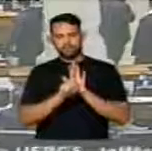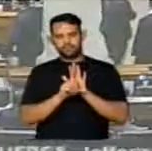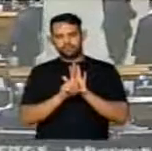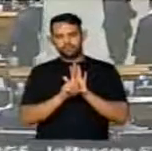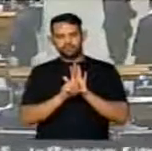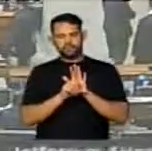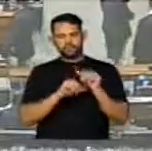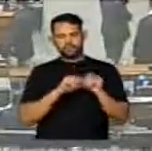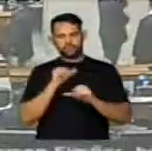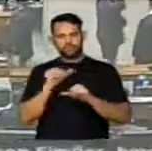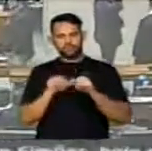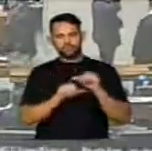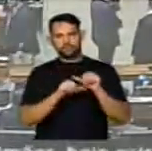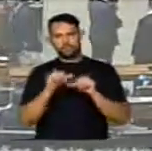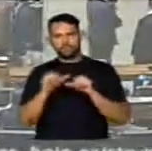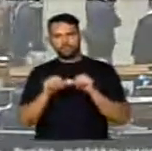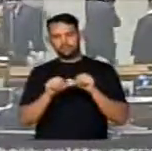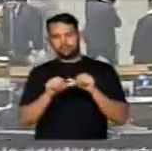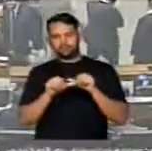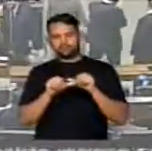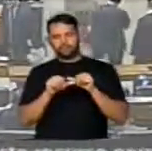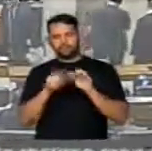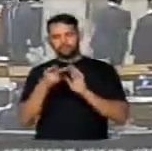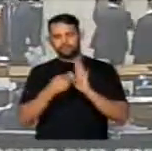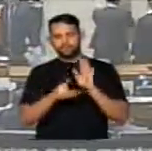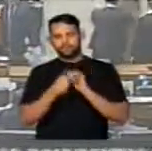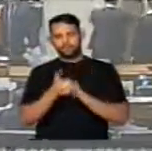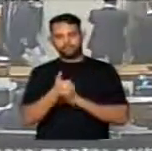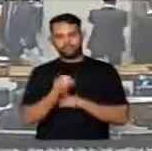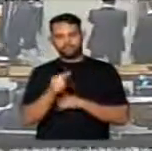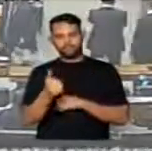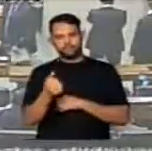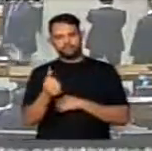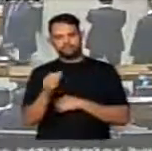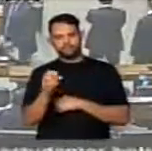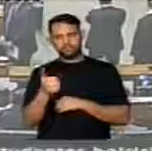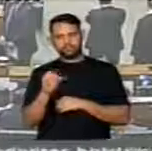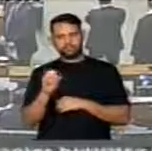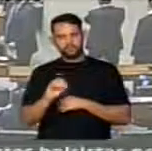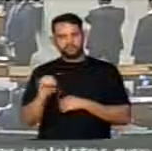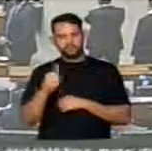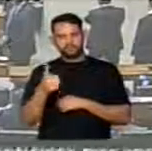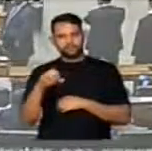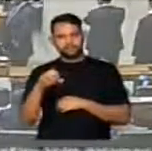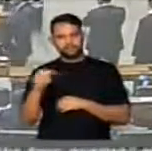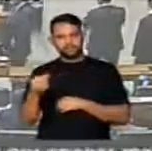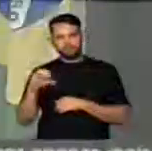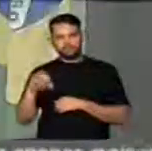Defesa Nacional e pela aprovação. É o seguinte o voto, senhor relator.